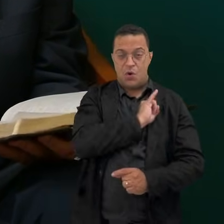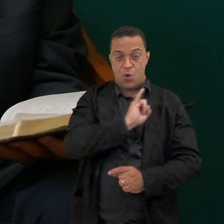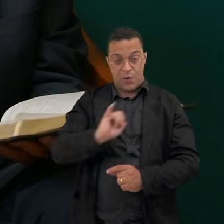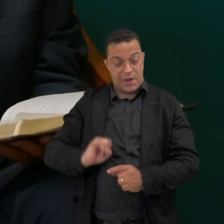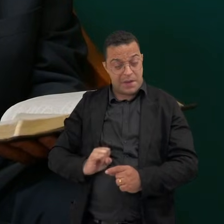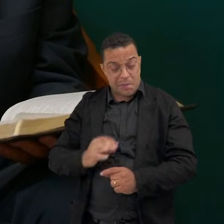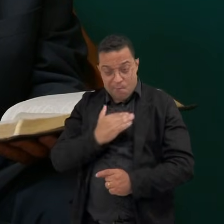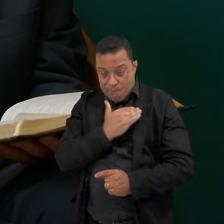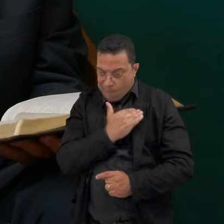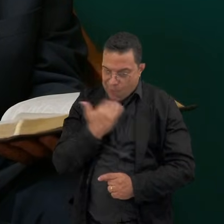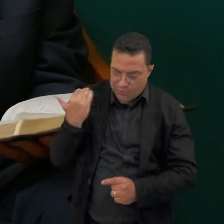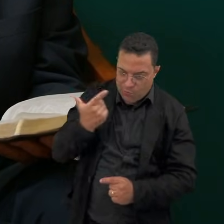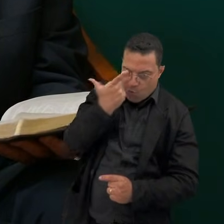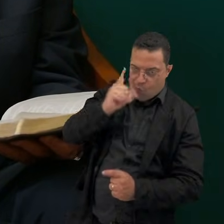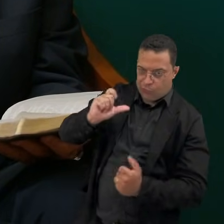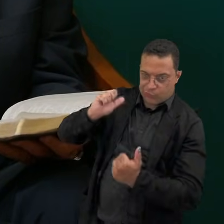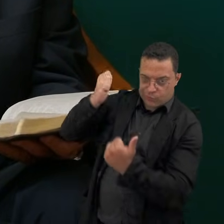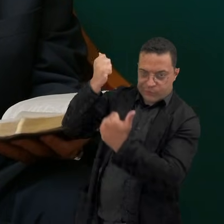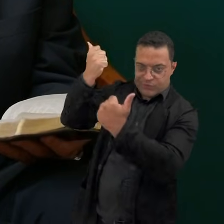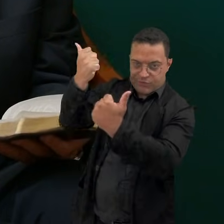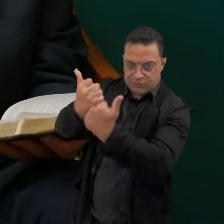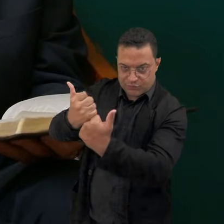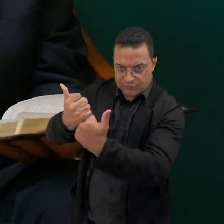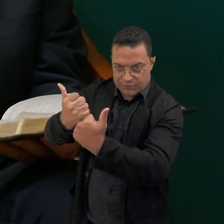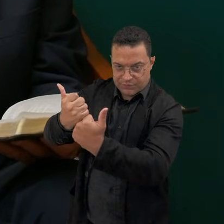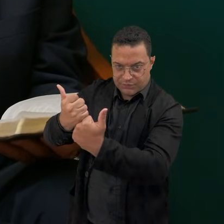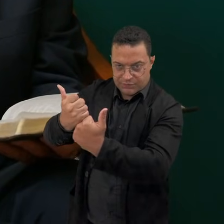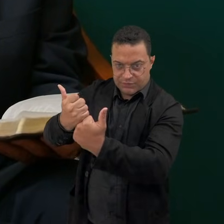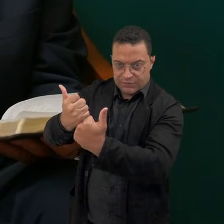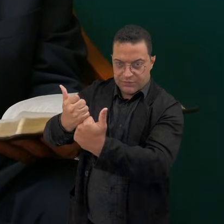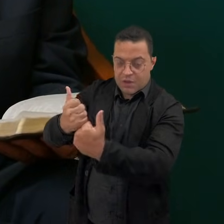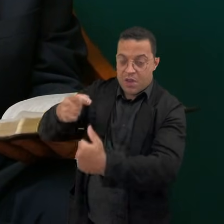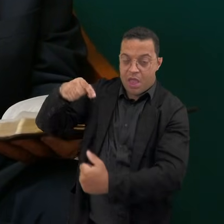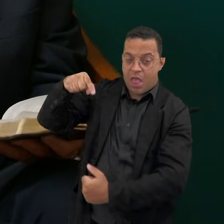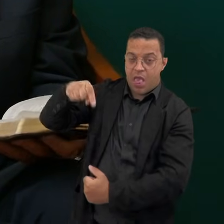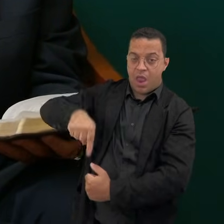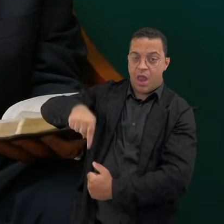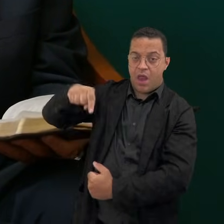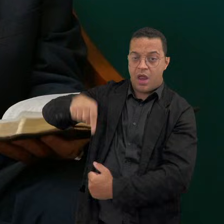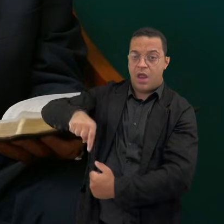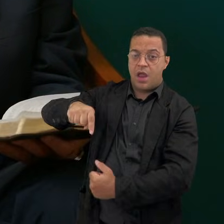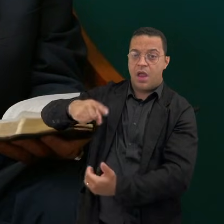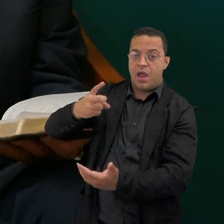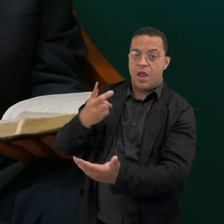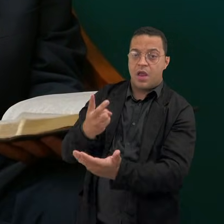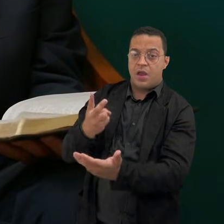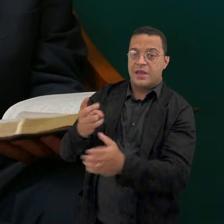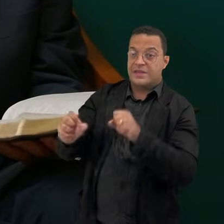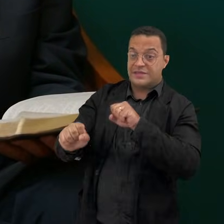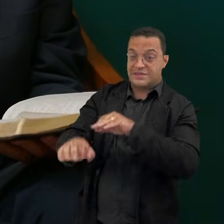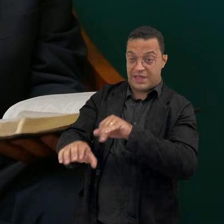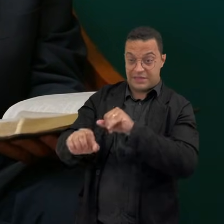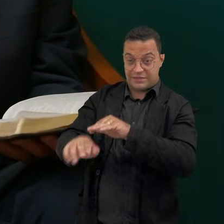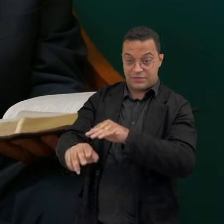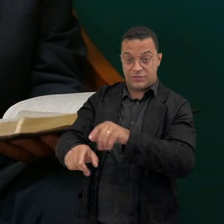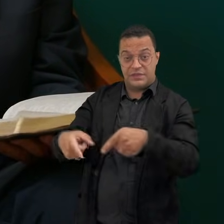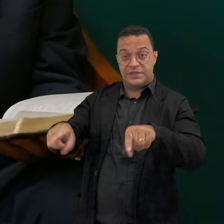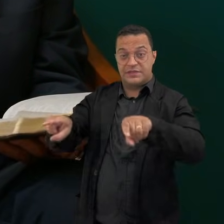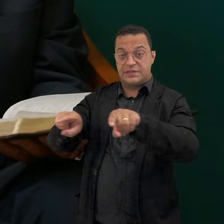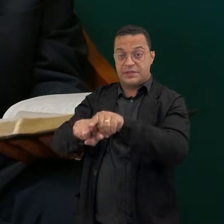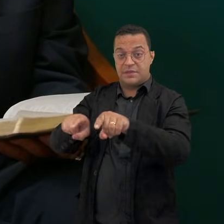novo imperador, Vespasiano. Sim. Mas ele deixou o filho dele, Tito, no seu lugar. Sim. Passou a ser comandante, mas príncipe também. Sim. No